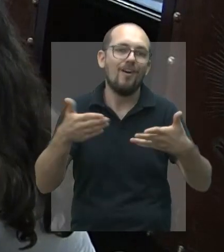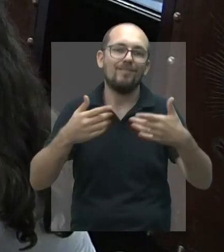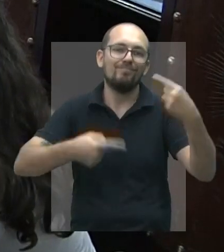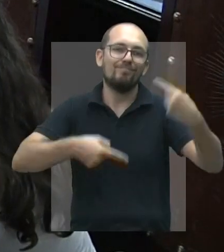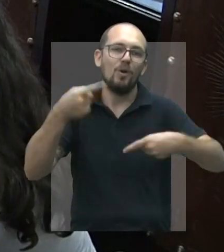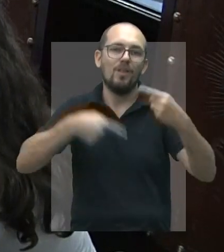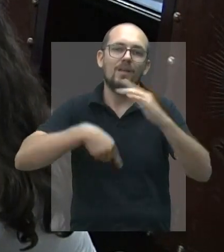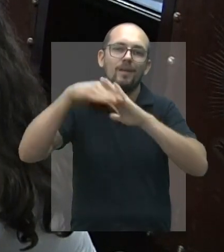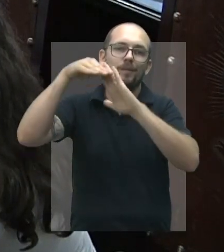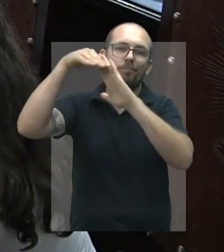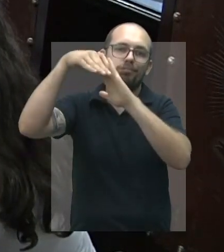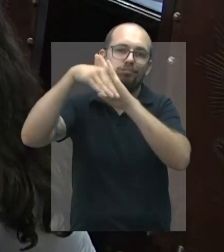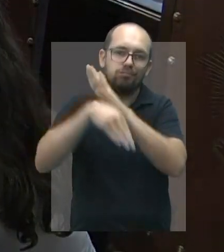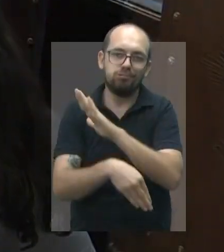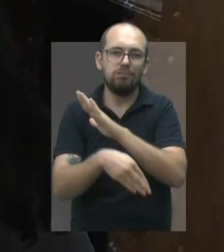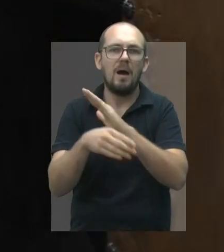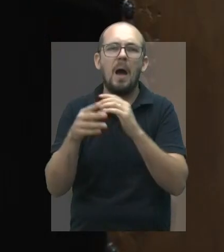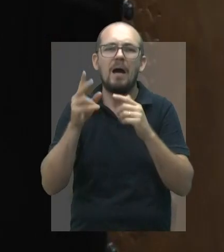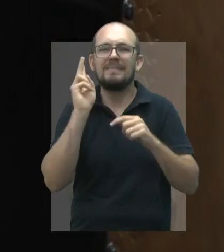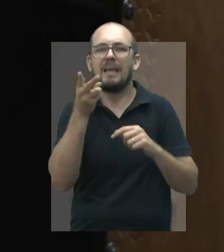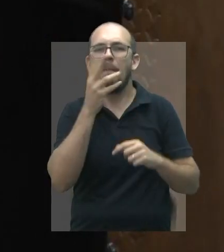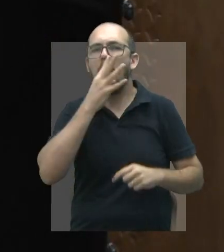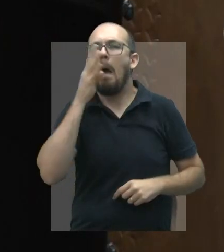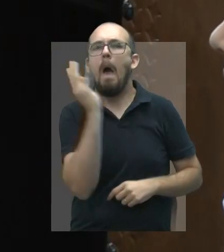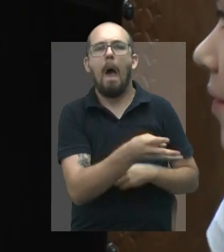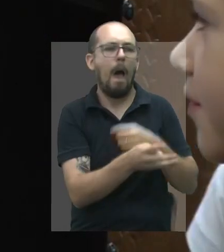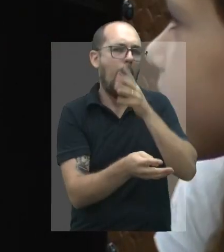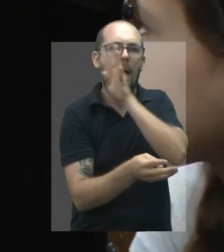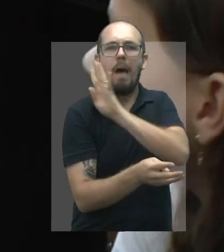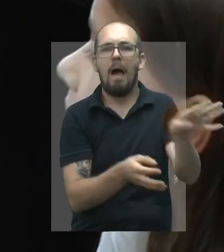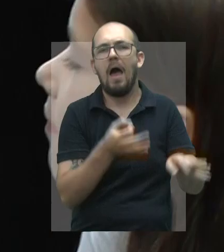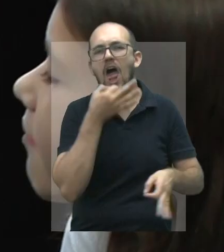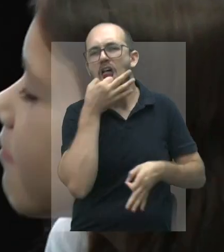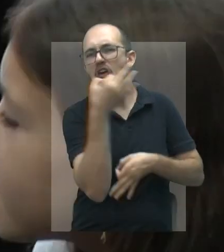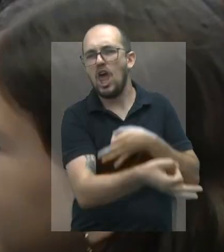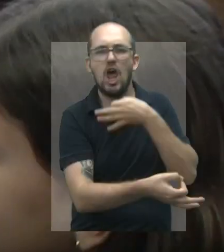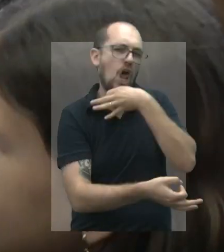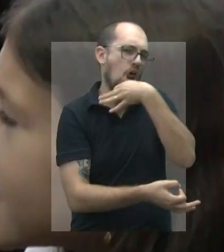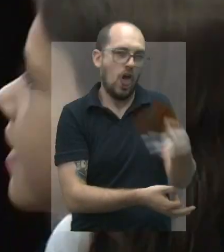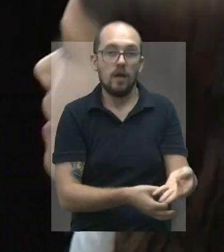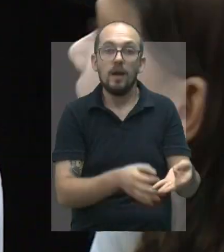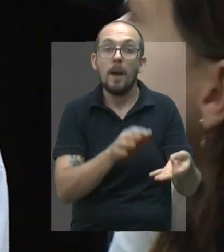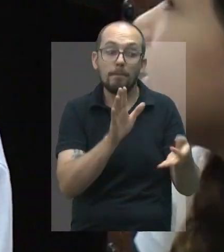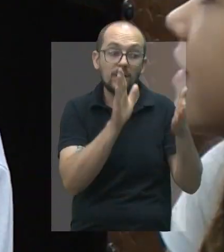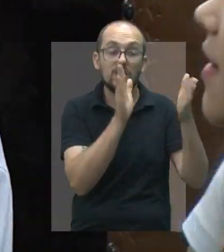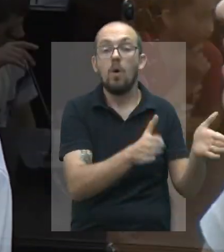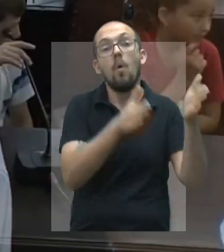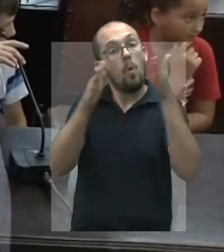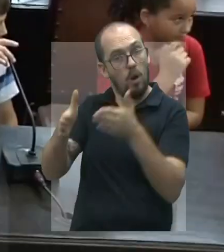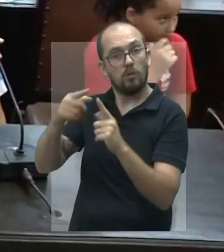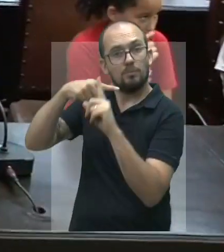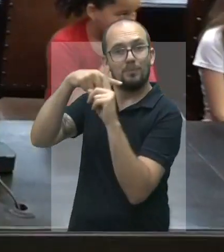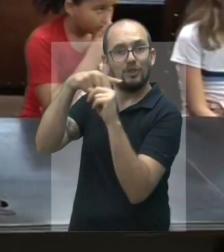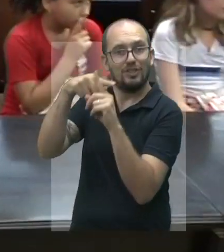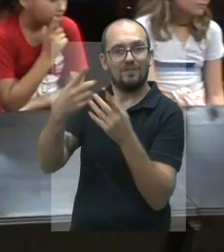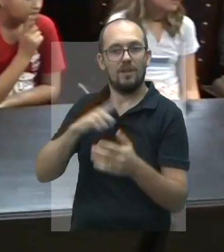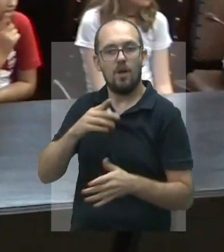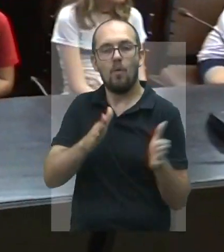né, onde a maioria critica o que está acontecendo, e com certa razão, mas tem o lado bom da coisa, né? Tem o